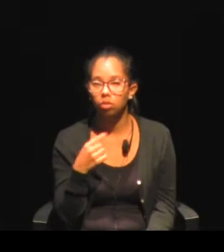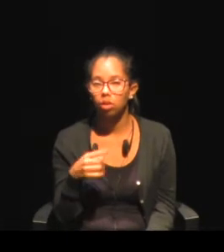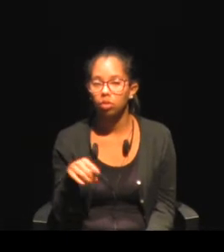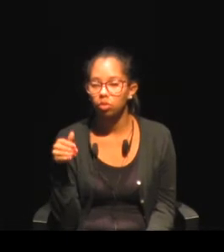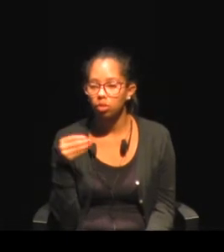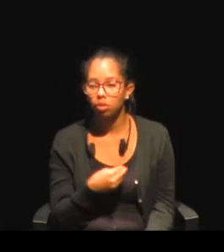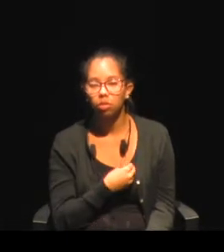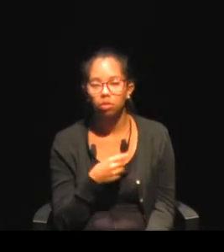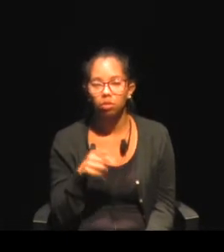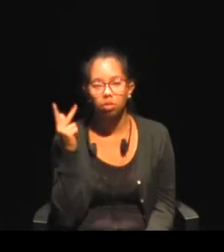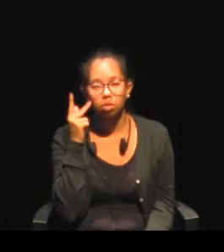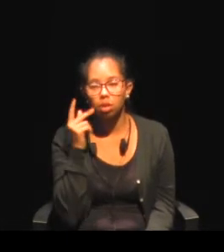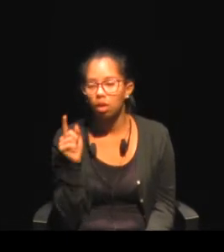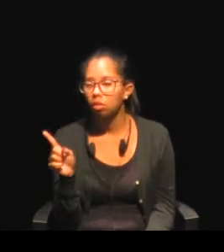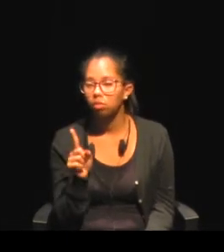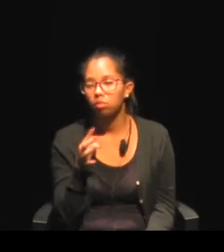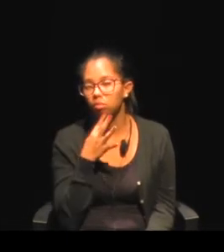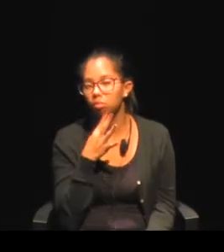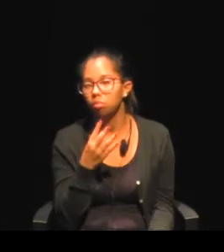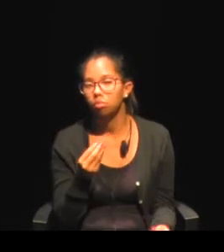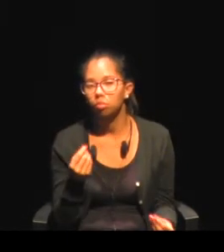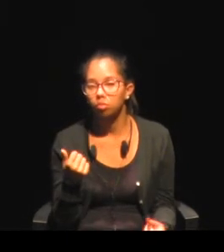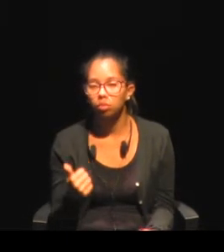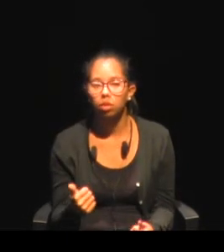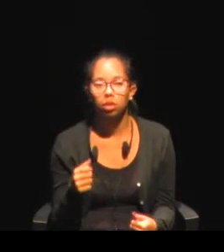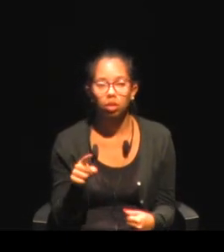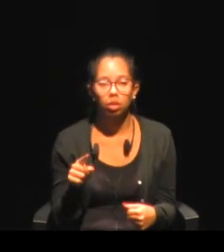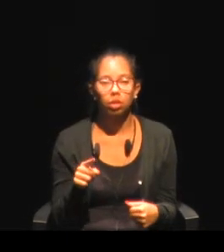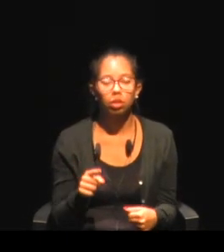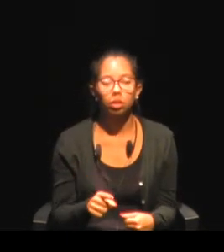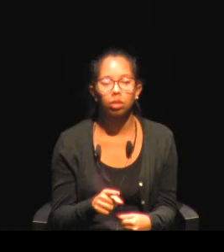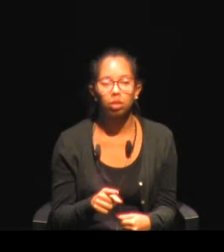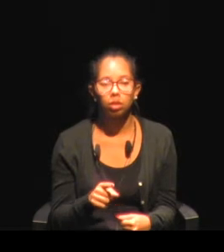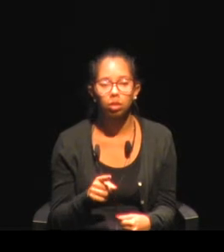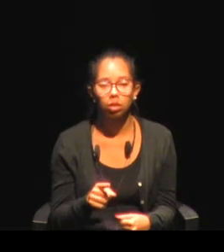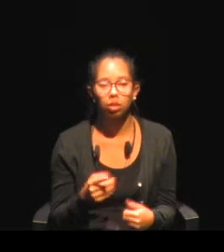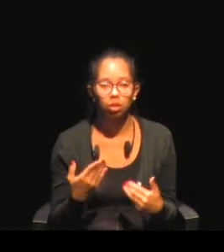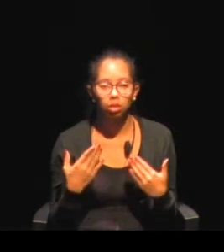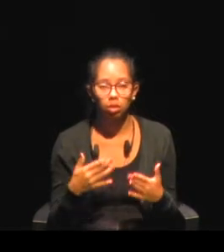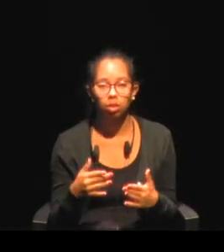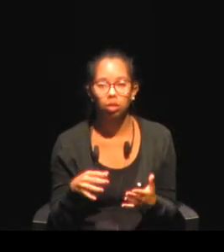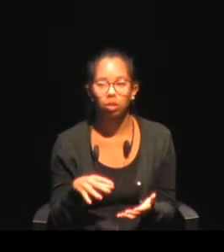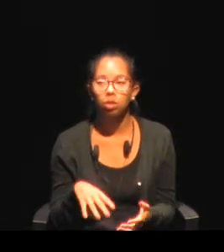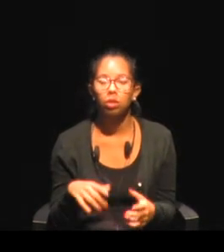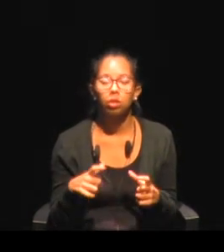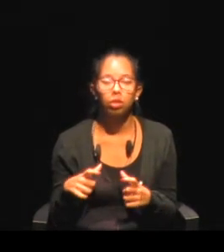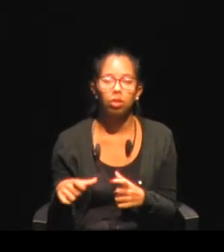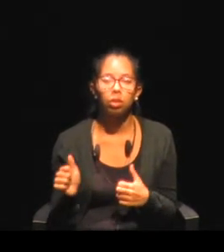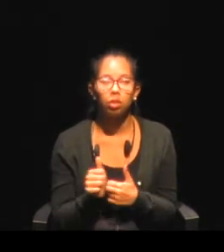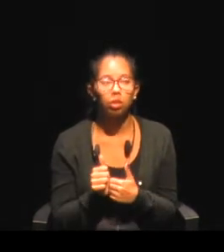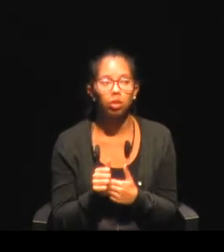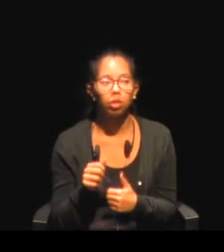assim, que a gente que mora aqui em São Paulo não conhece muito bem. Um bioma que pega a totalidade do território do